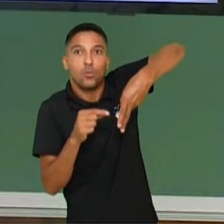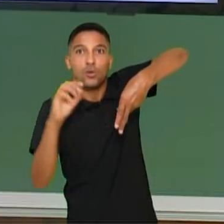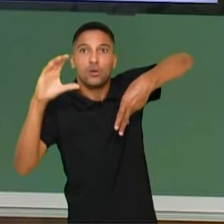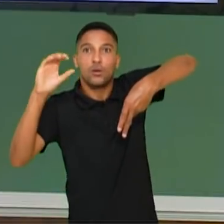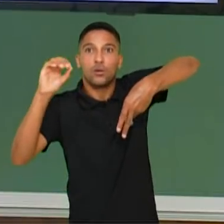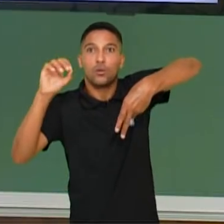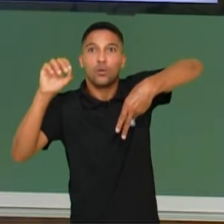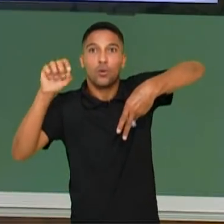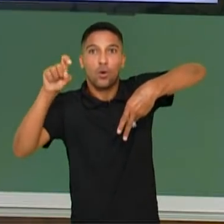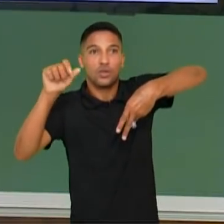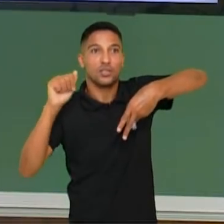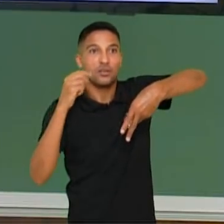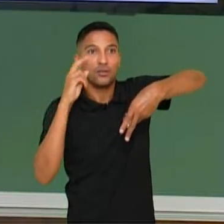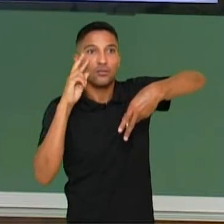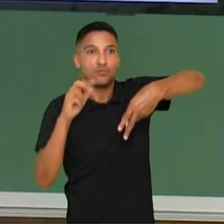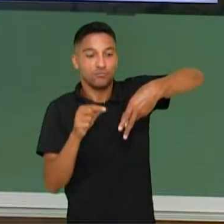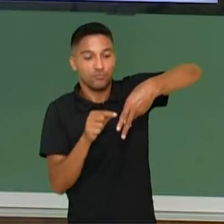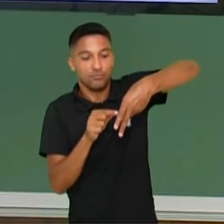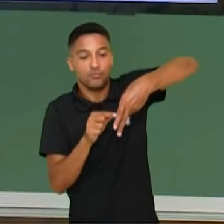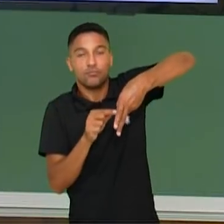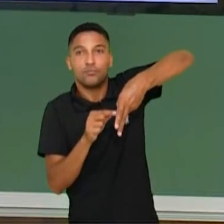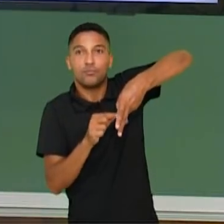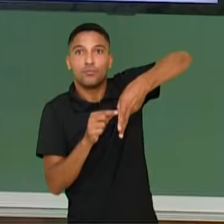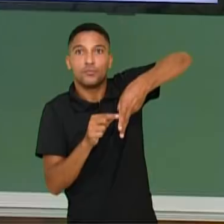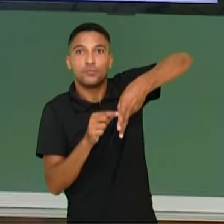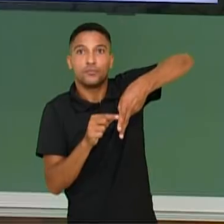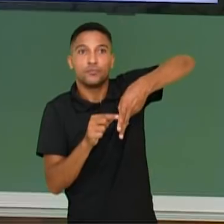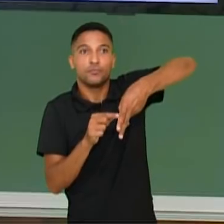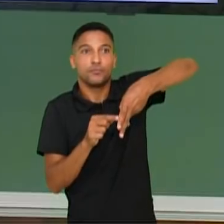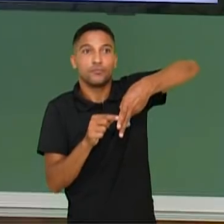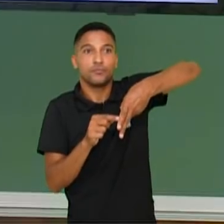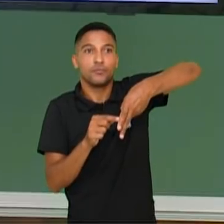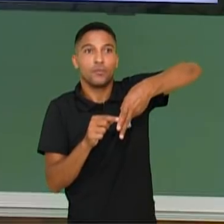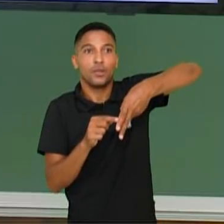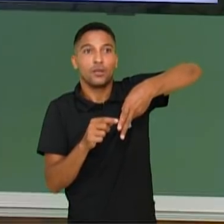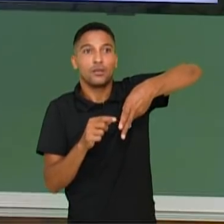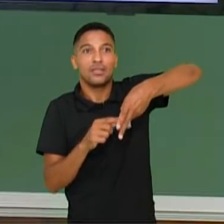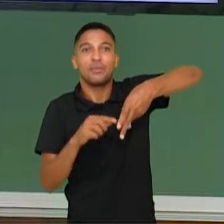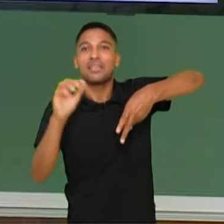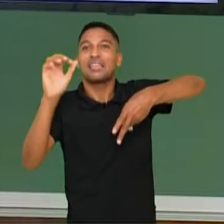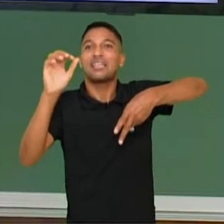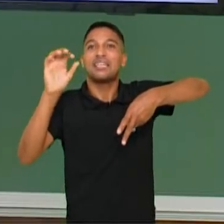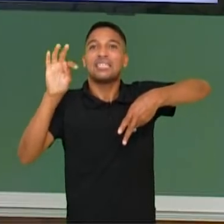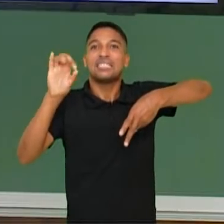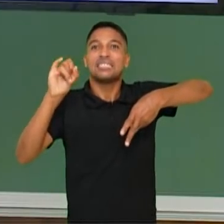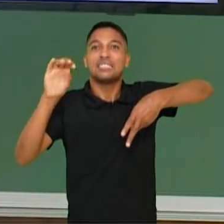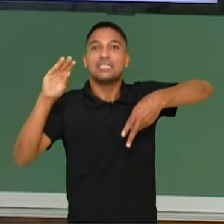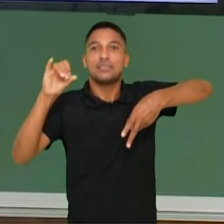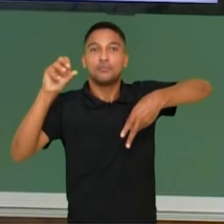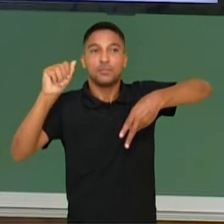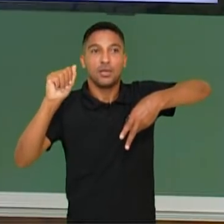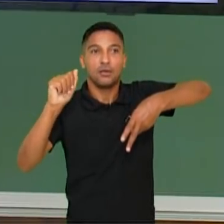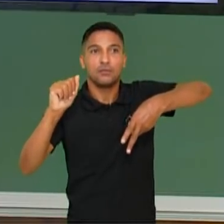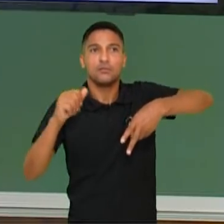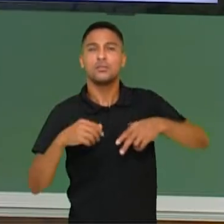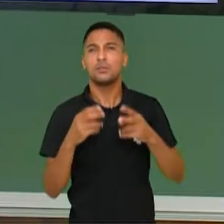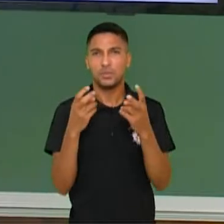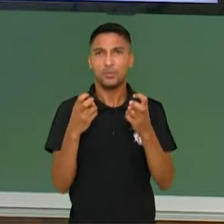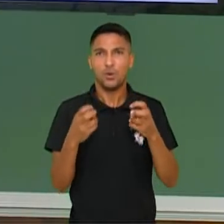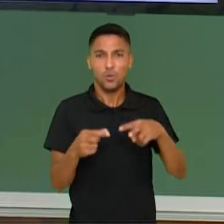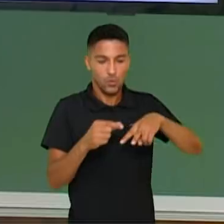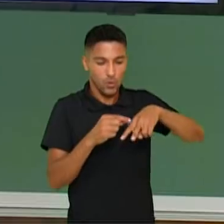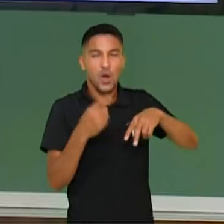mais longos, né? O seu comprimento é maior que a largura. Nesse tipo de osso, nós podemos observar